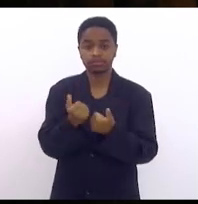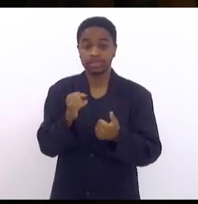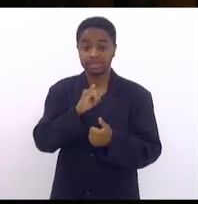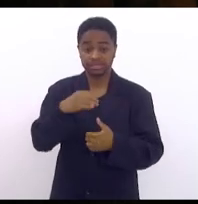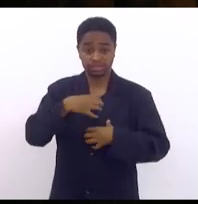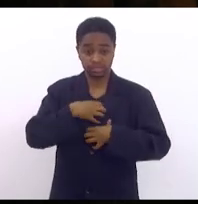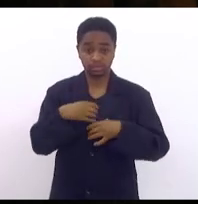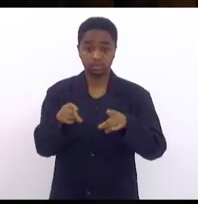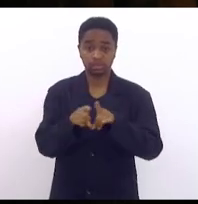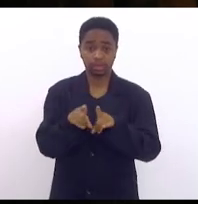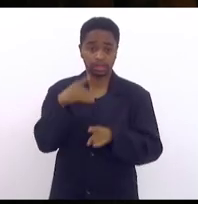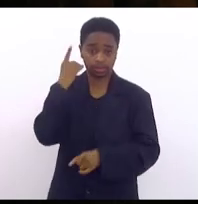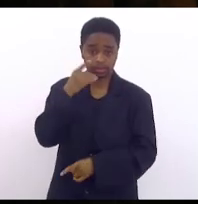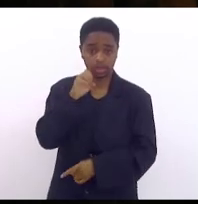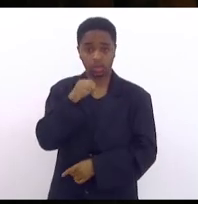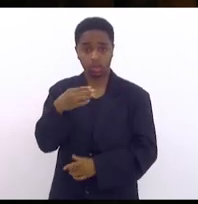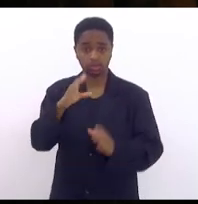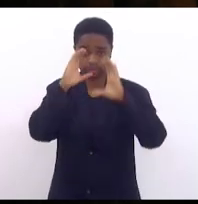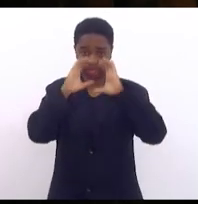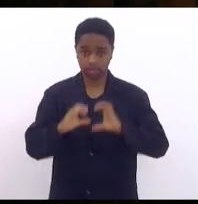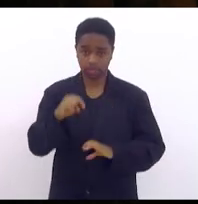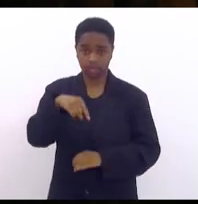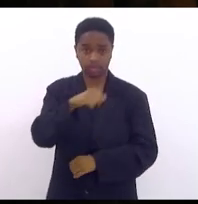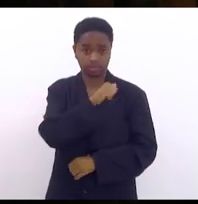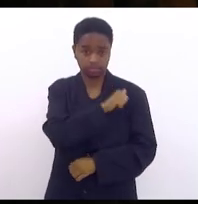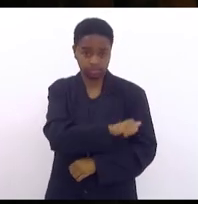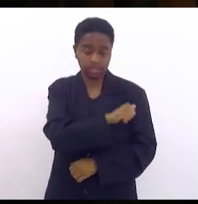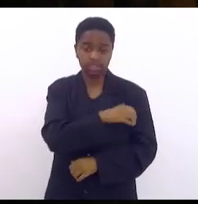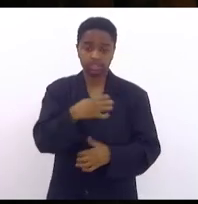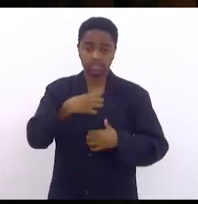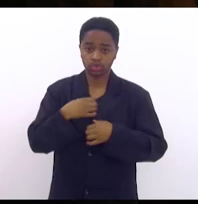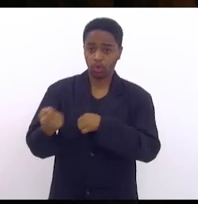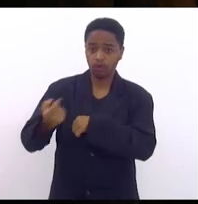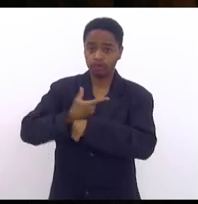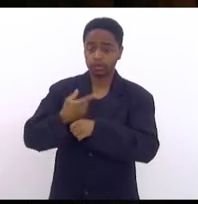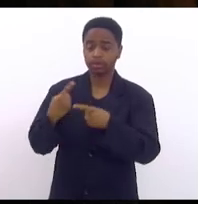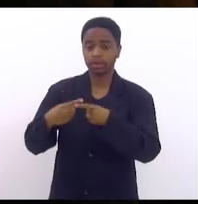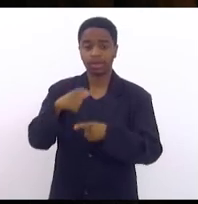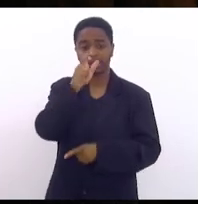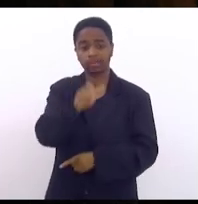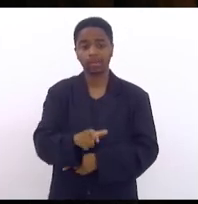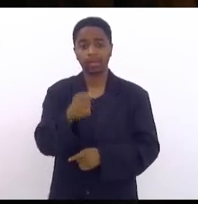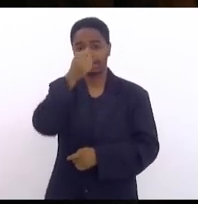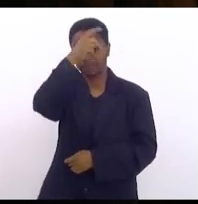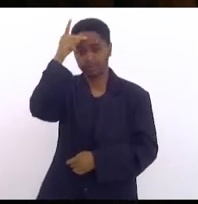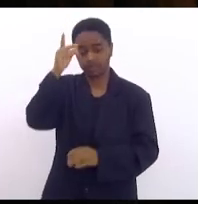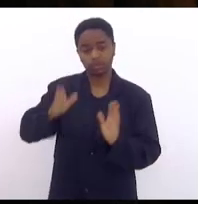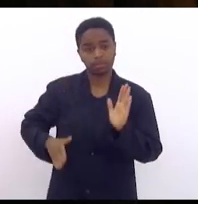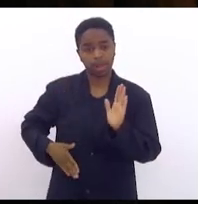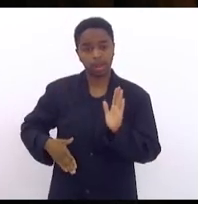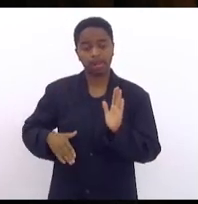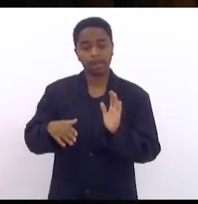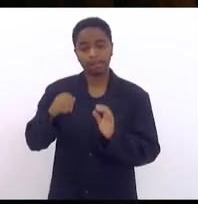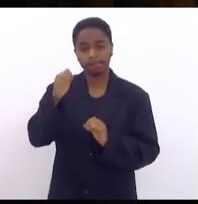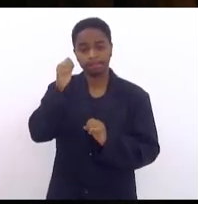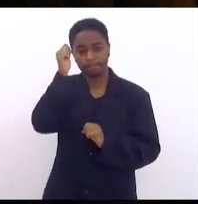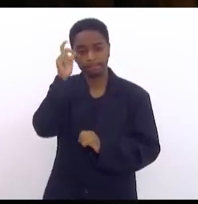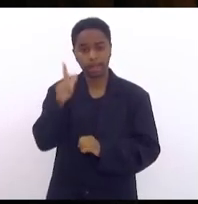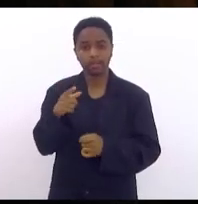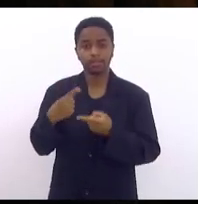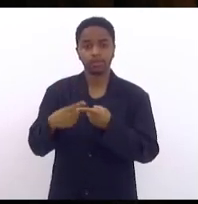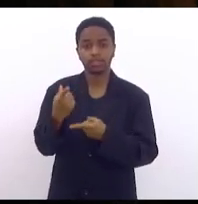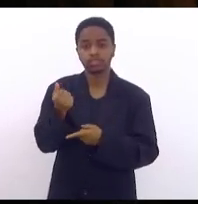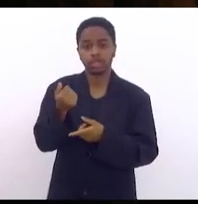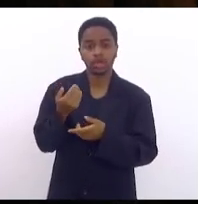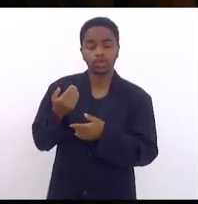como cidadão do Rio de Janeiro, tenha se sentido ofendido por um prefeito malandro que embolsou o dinheiro dessa